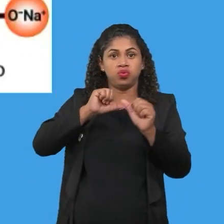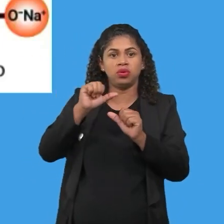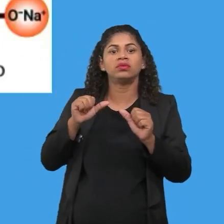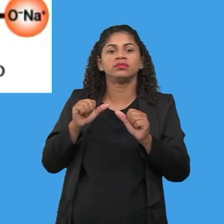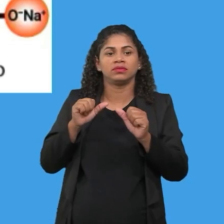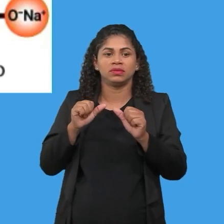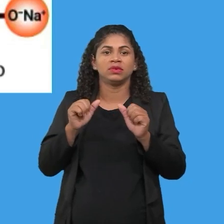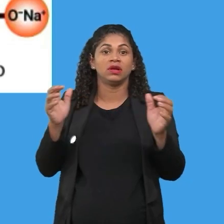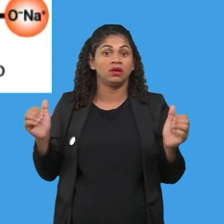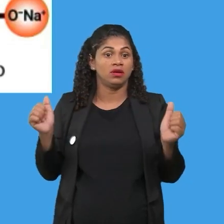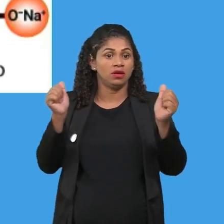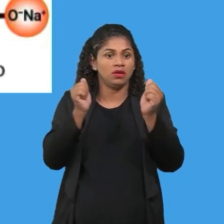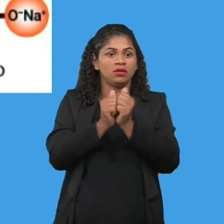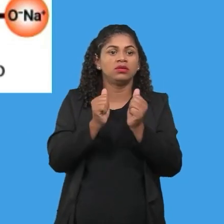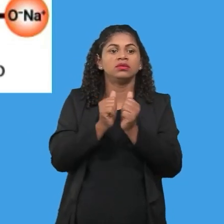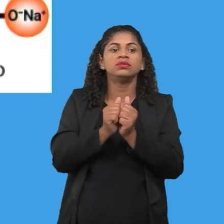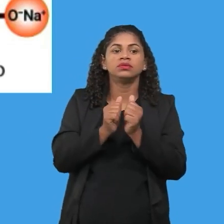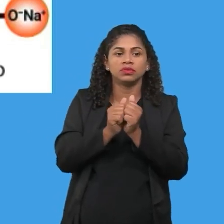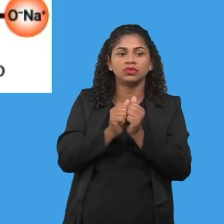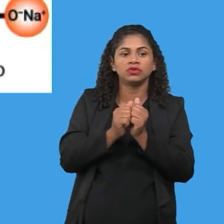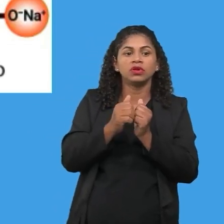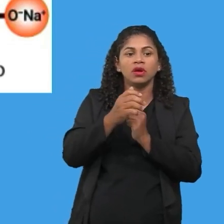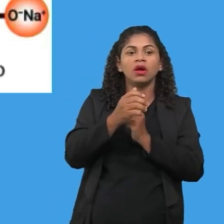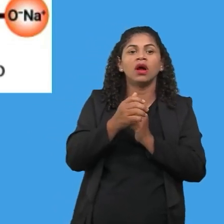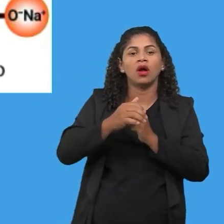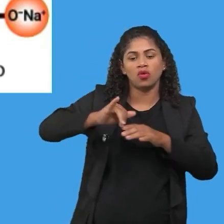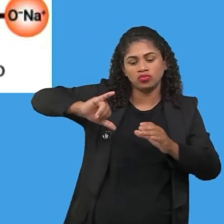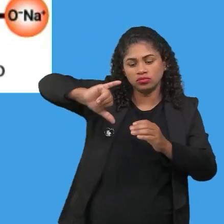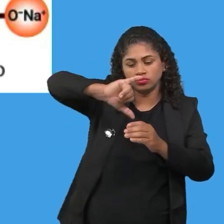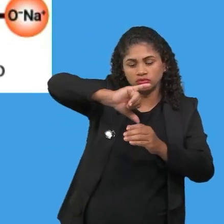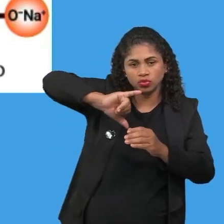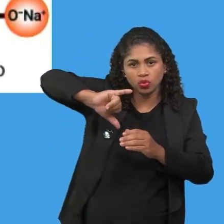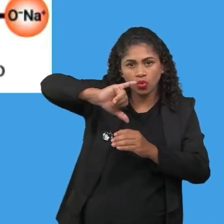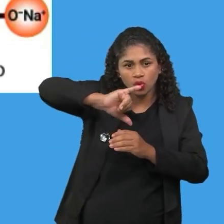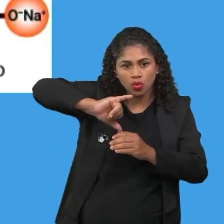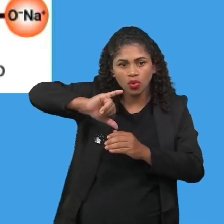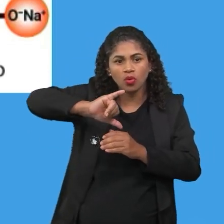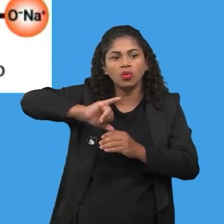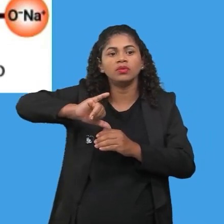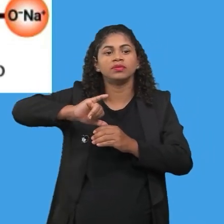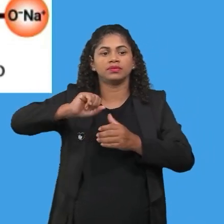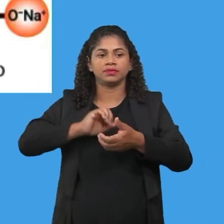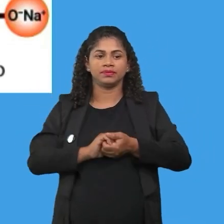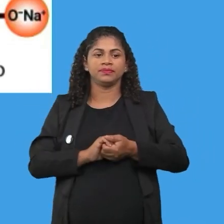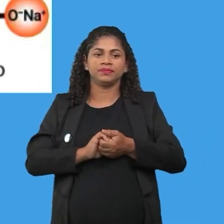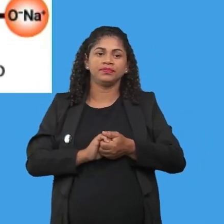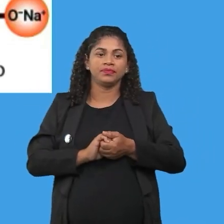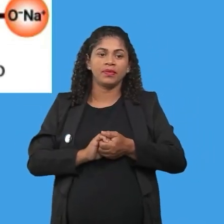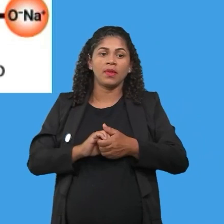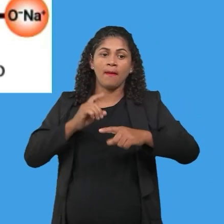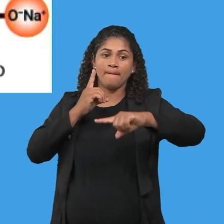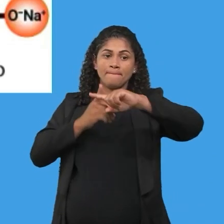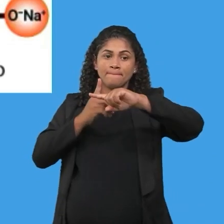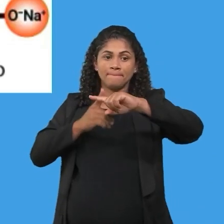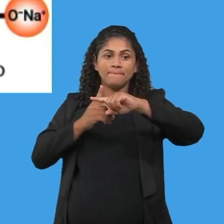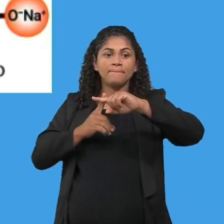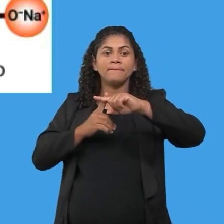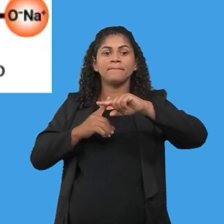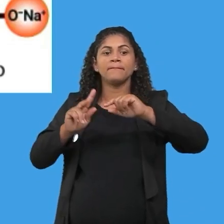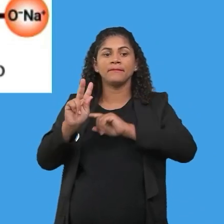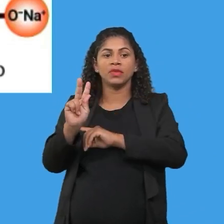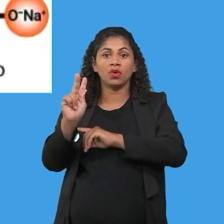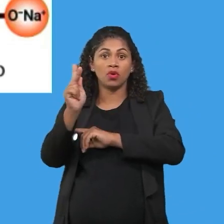a junção de um triglicerídeo, de um óleo ou gordura, que tem essa conformação química, mais o hidróxido